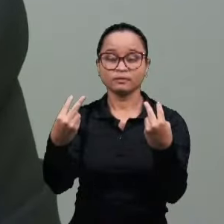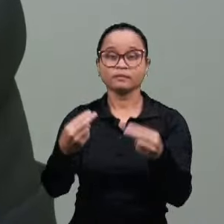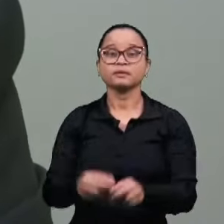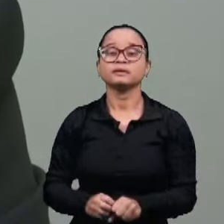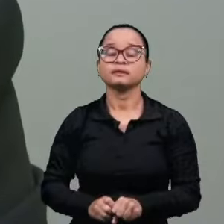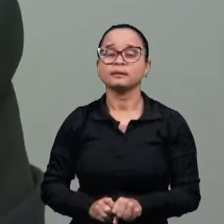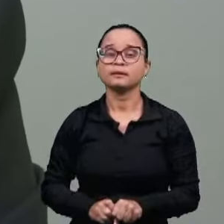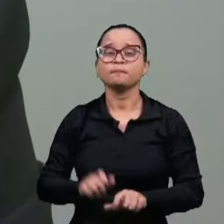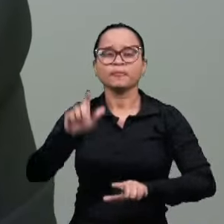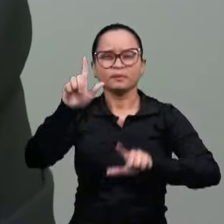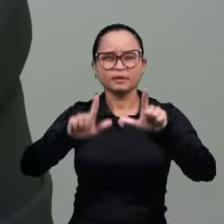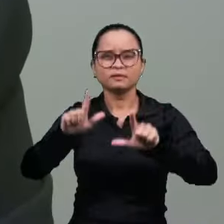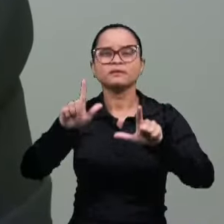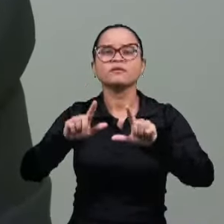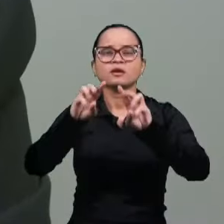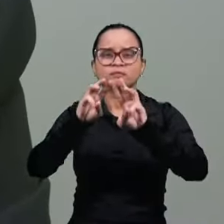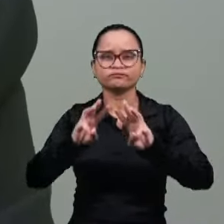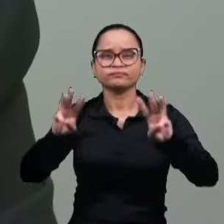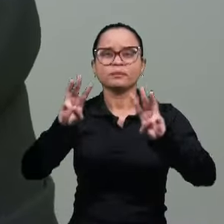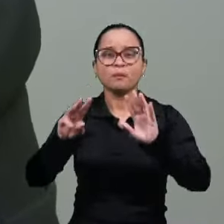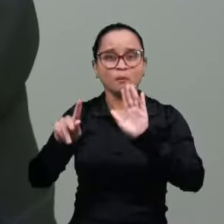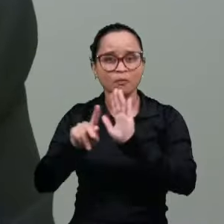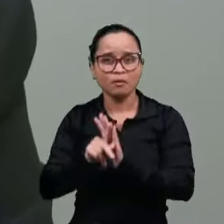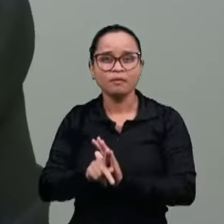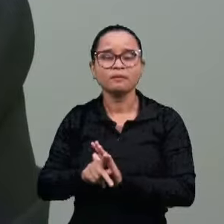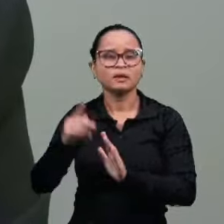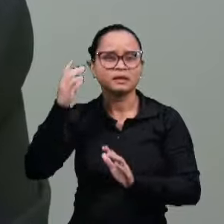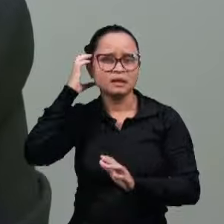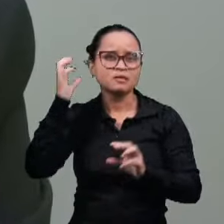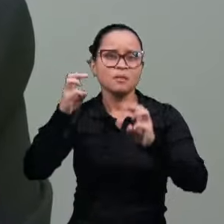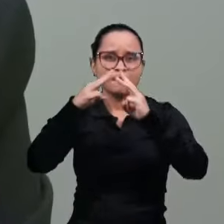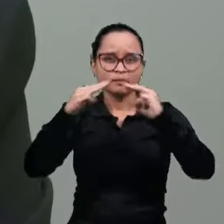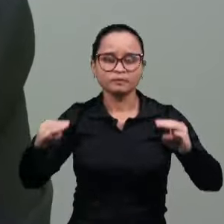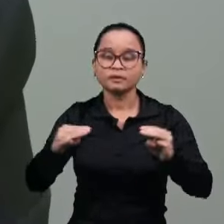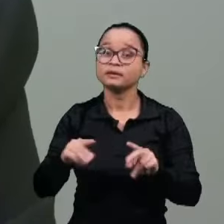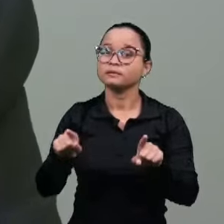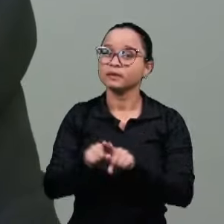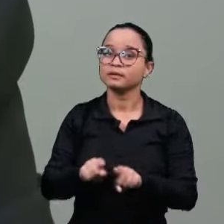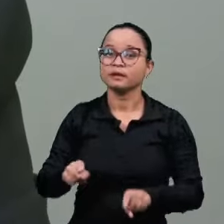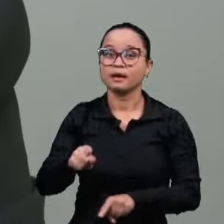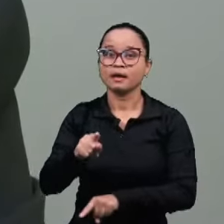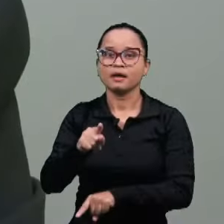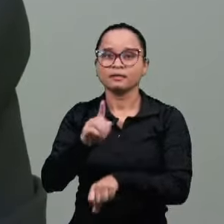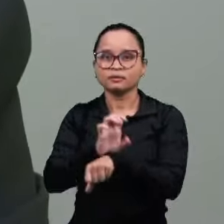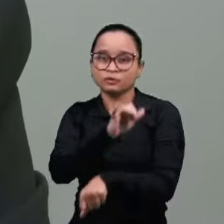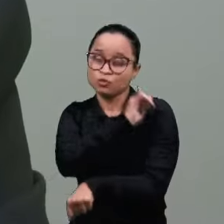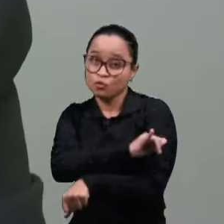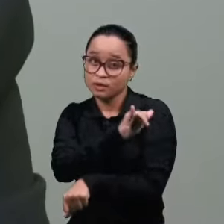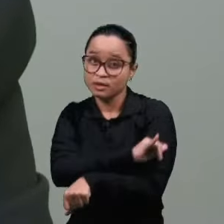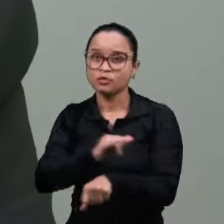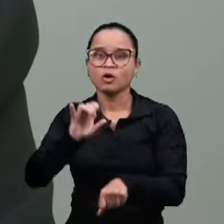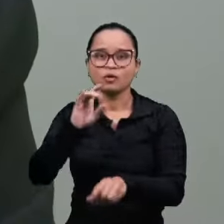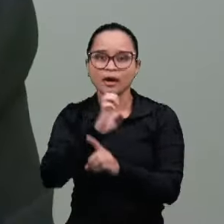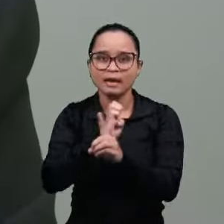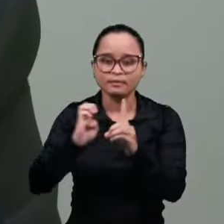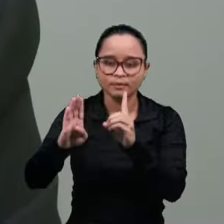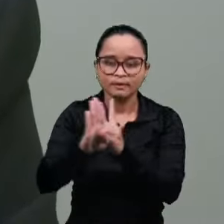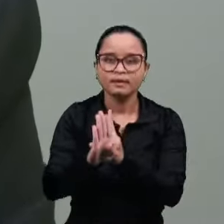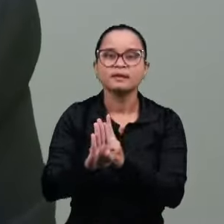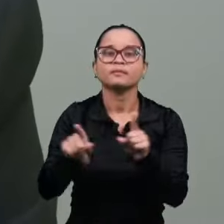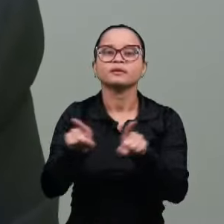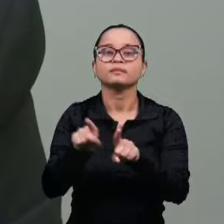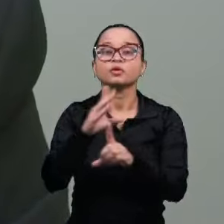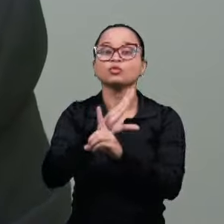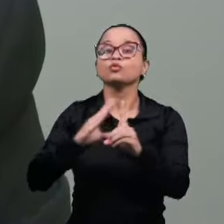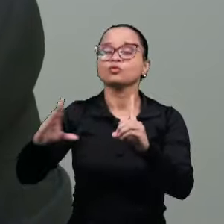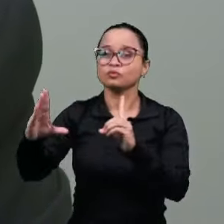pelo canal do YouTube, que há uma participação muito grande do Rio de Janeiro, né? Não só na Escola Bíblica Dominical, quanto nos cultos, mas